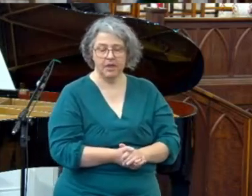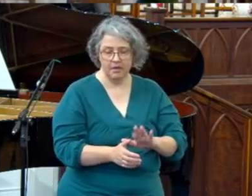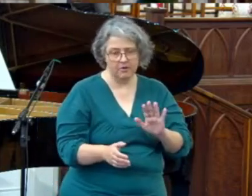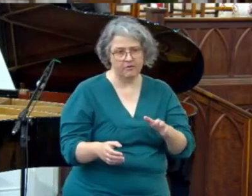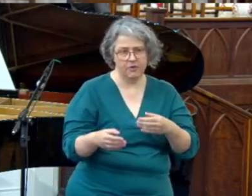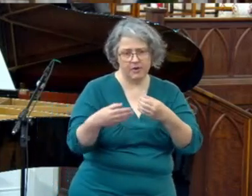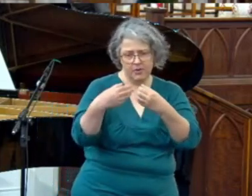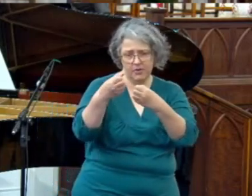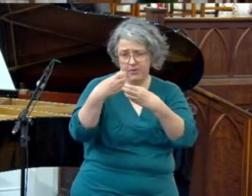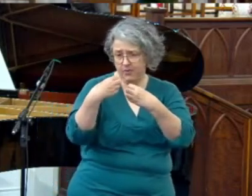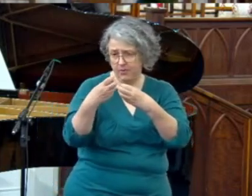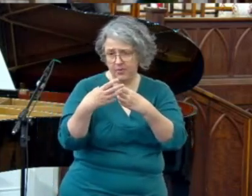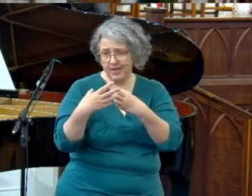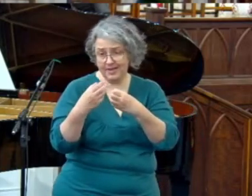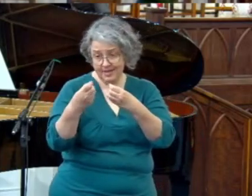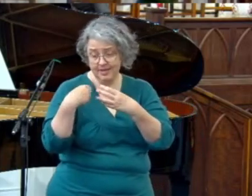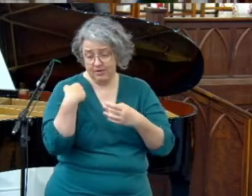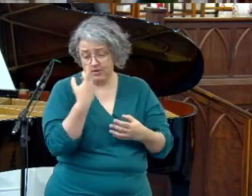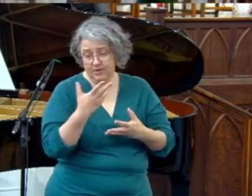último sermão.